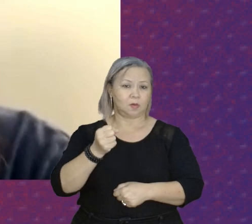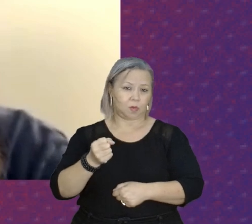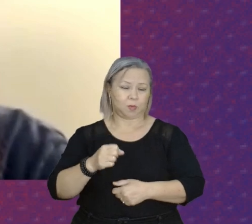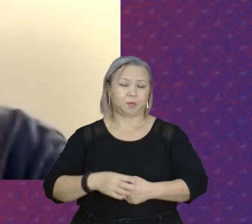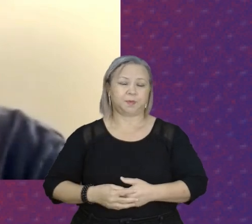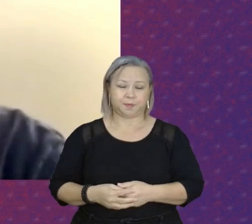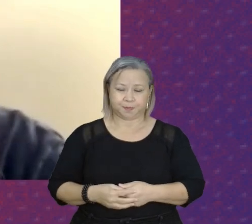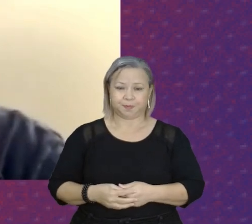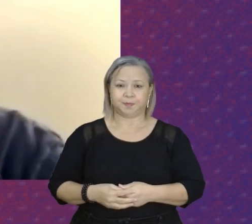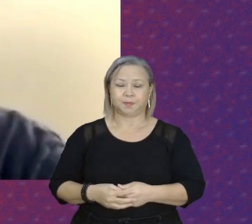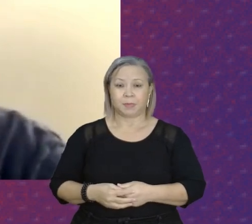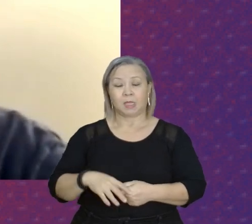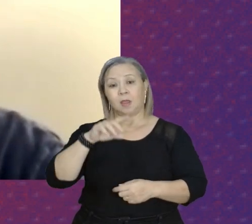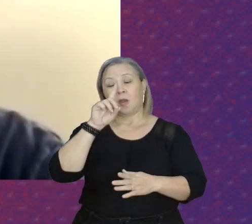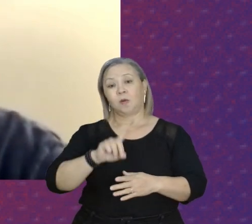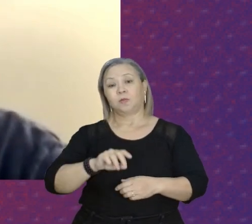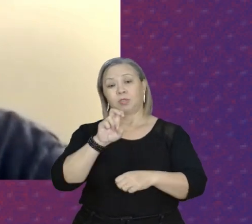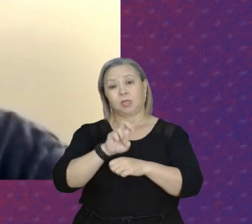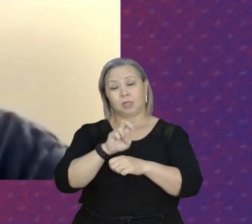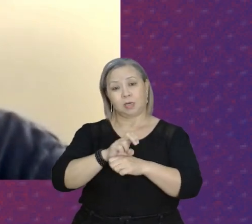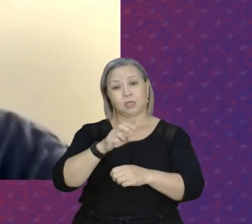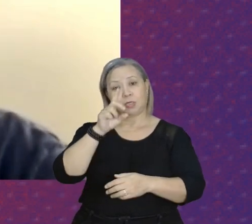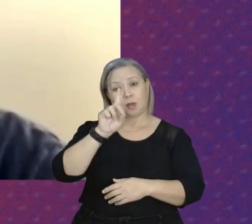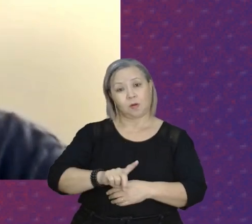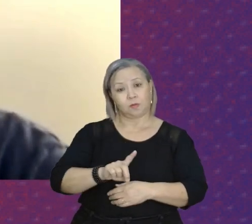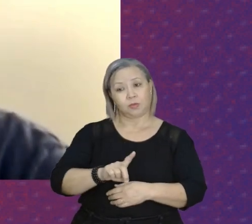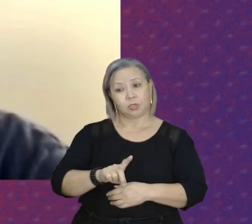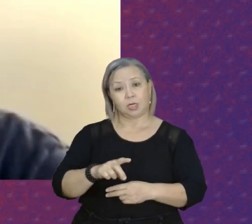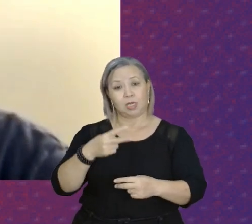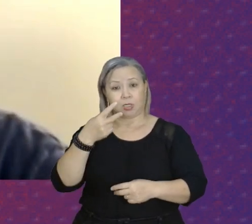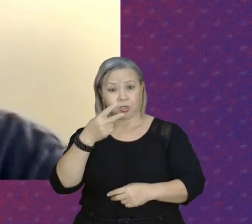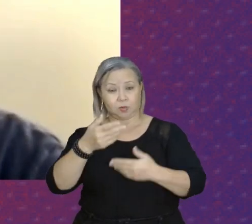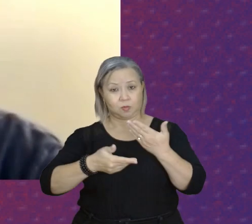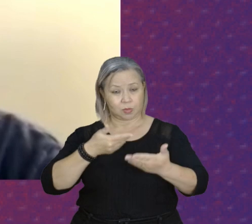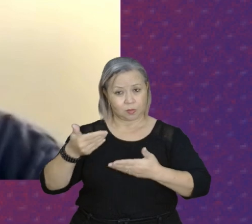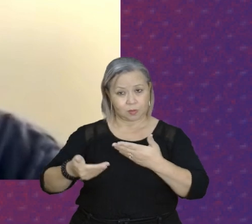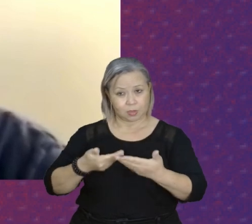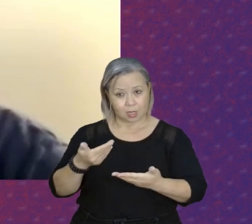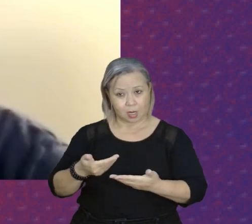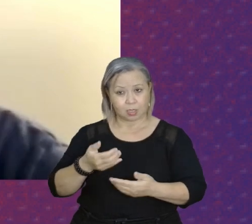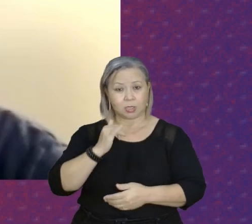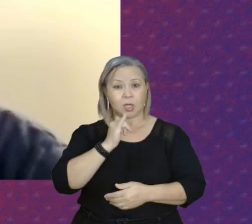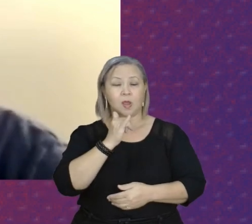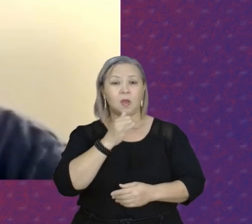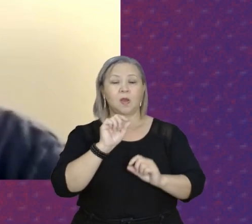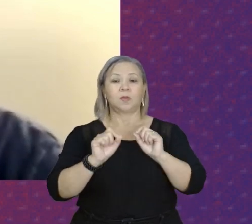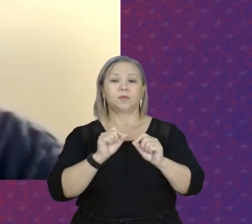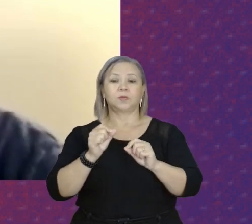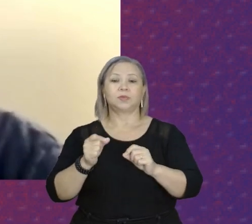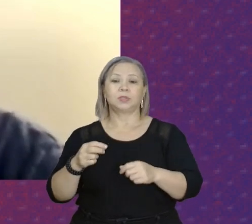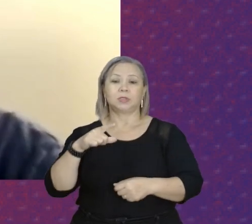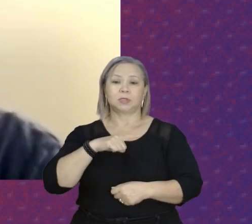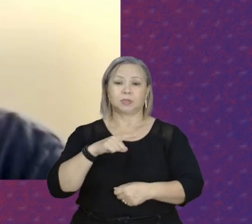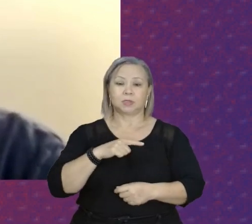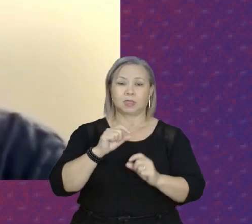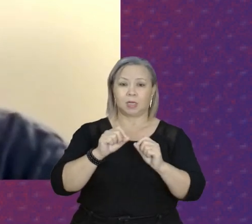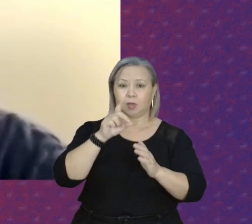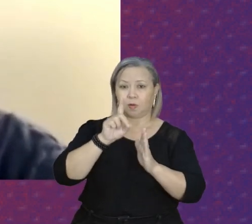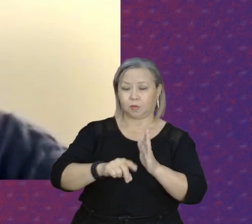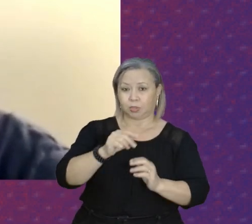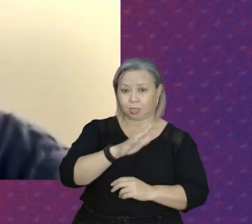1988. O direito à creche é um direito de dupla titularidade, né? Então, como eu disse, aparece como um direito